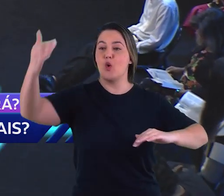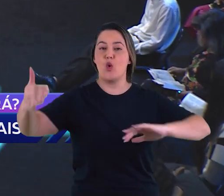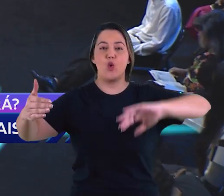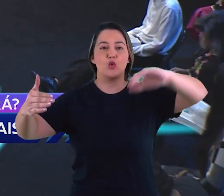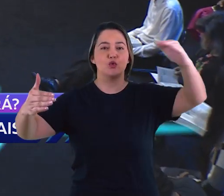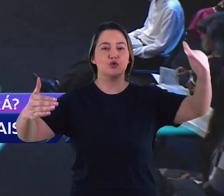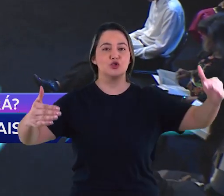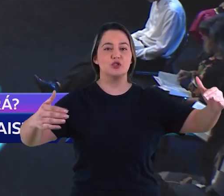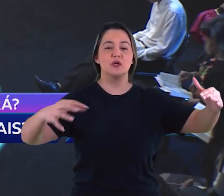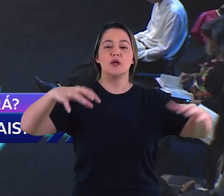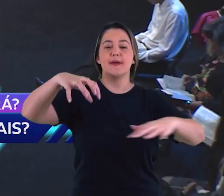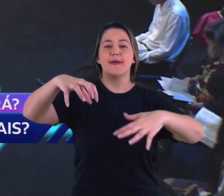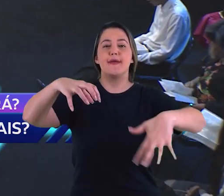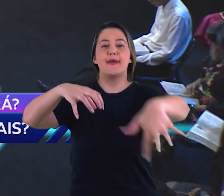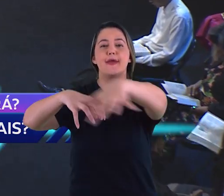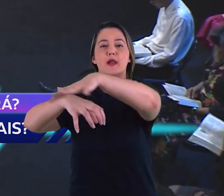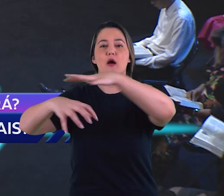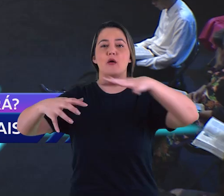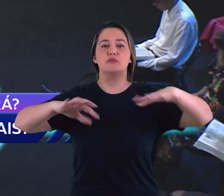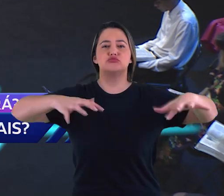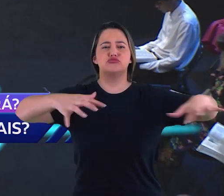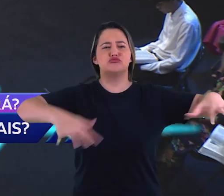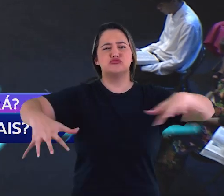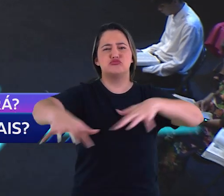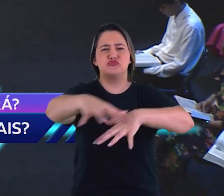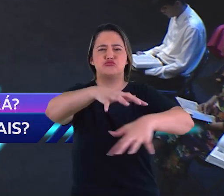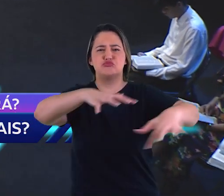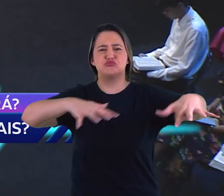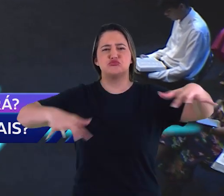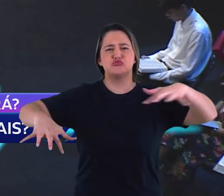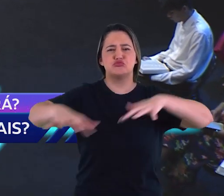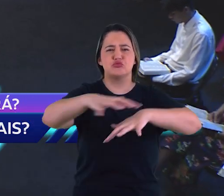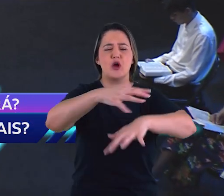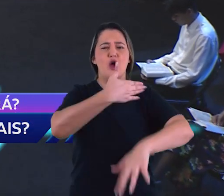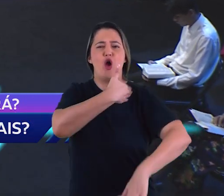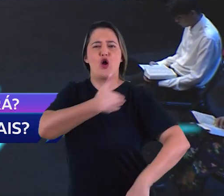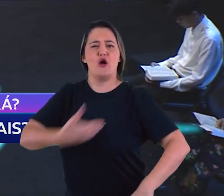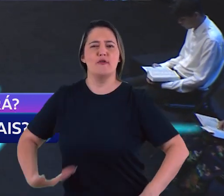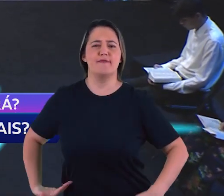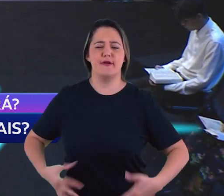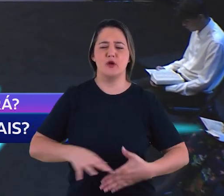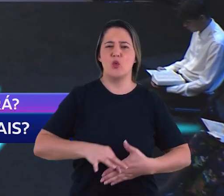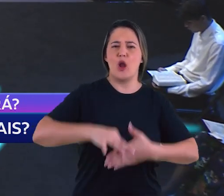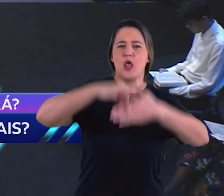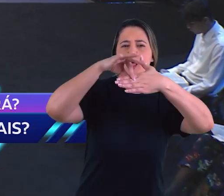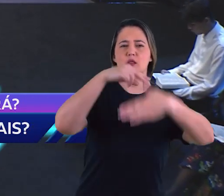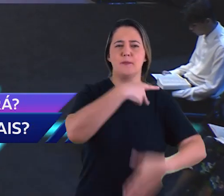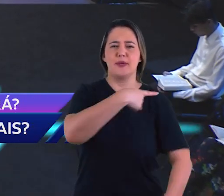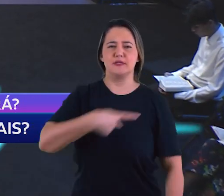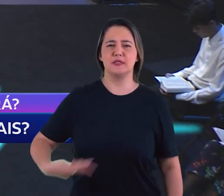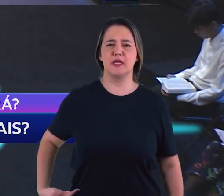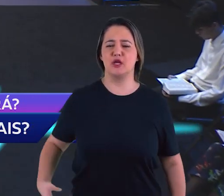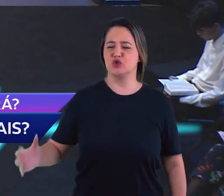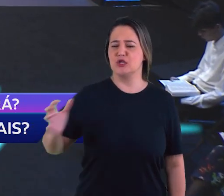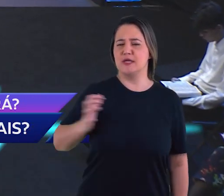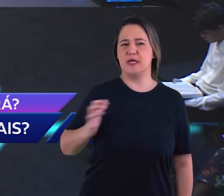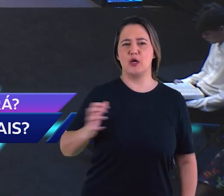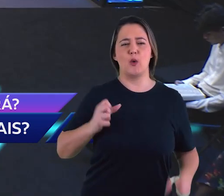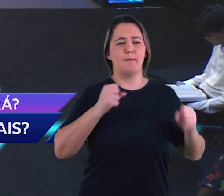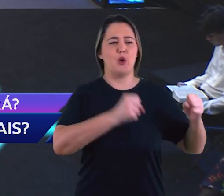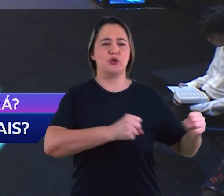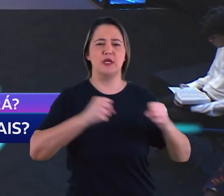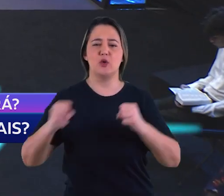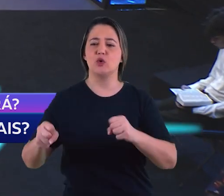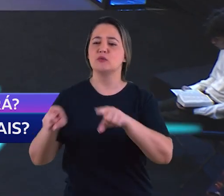os montes e ilhas foram movidos do seu lugar. Os reis da terra, os grandes, os comandantes, os ricos, os poderosos,